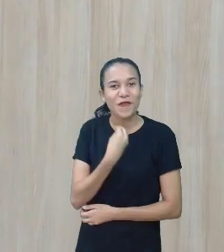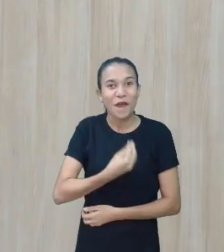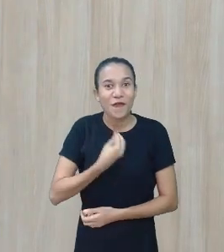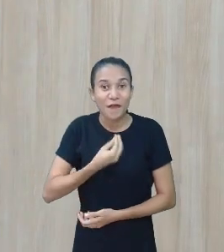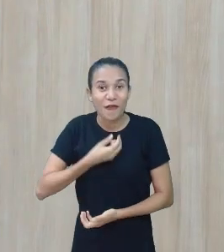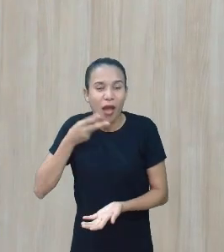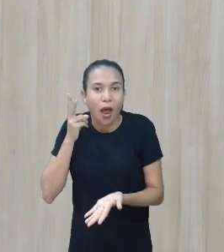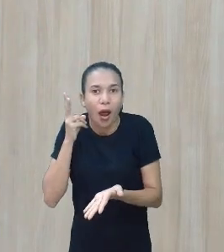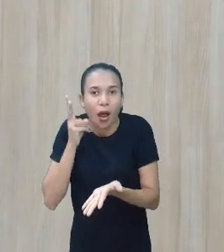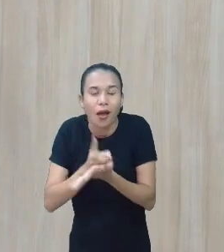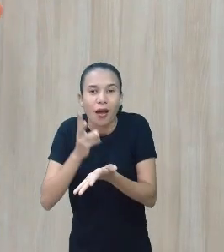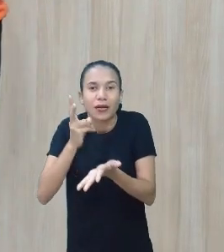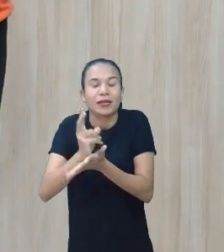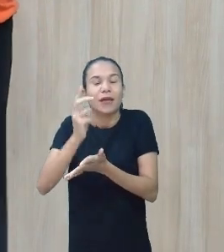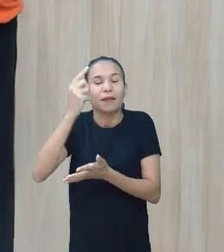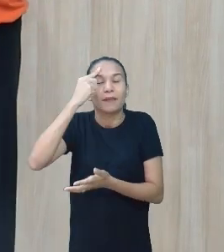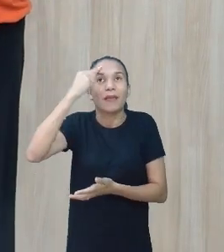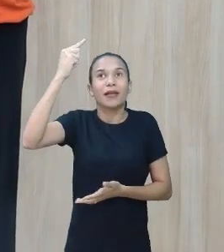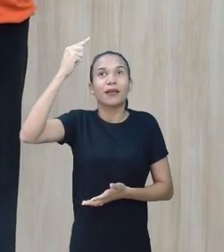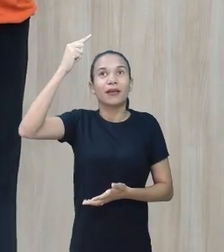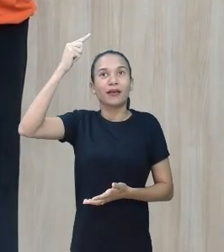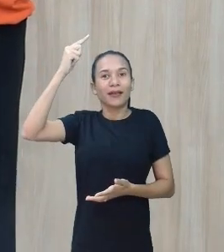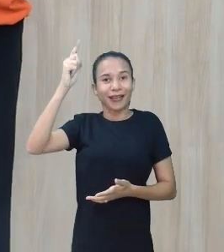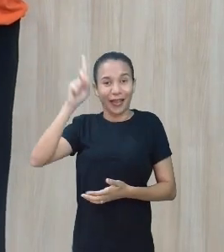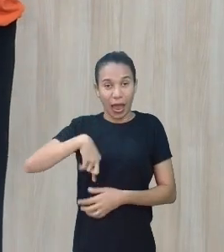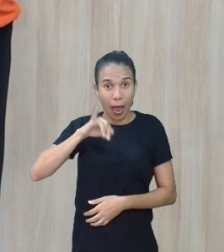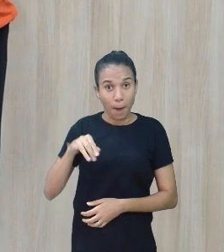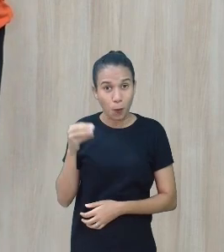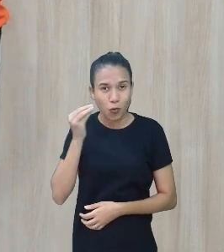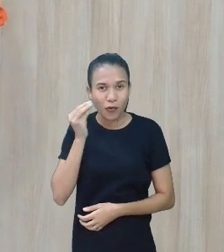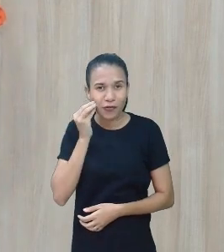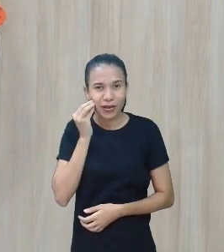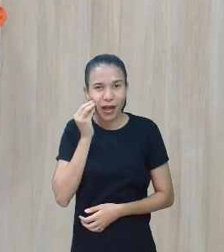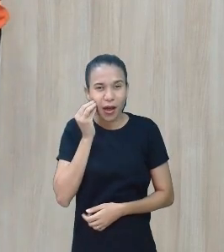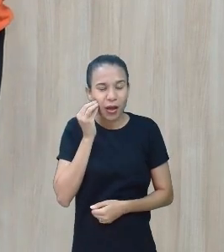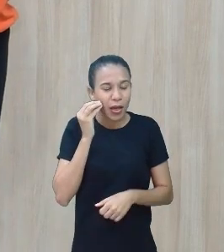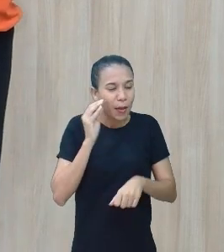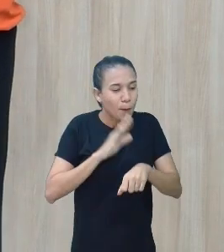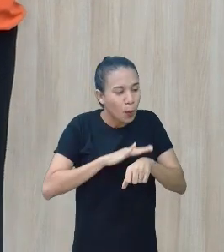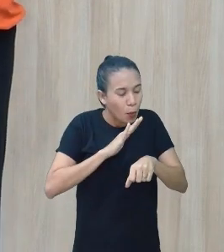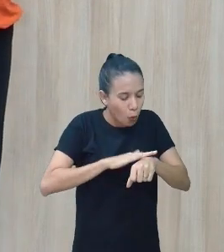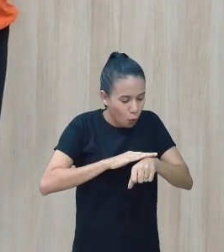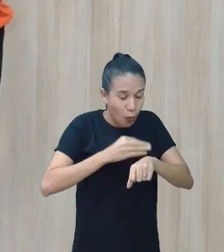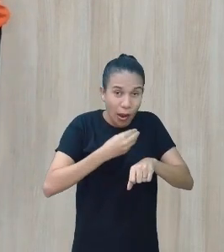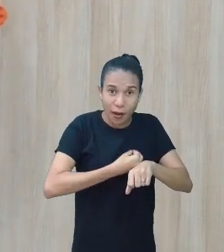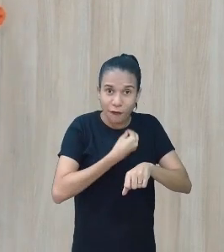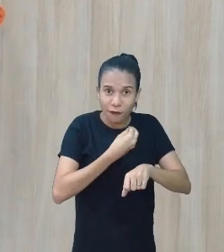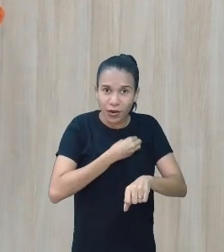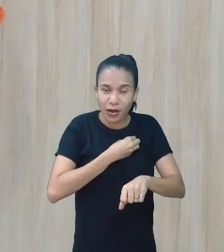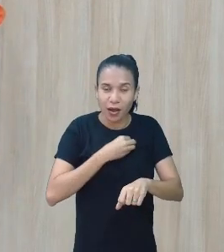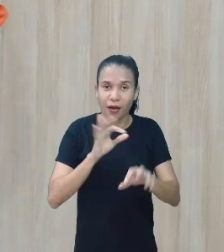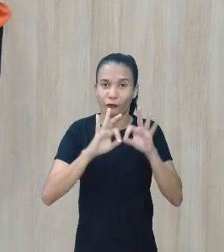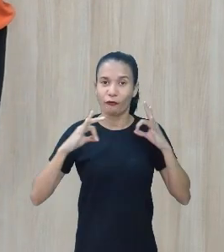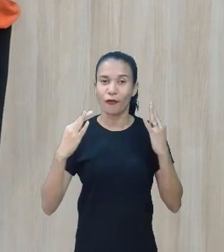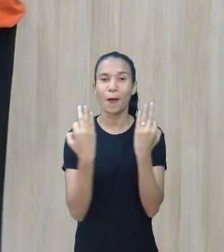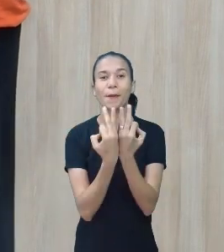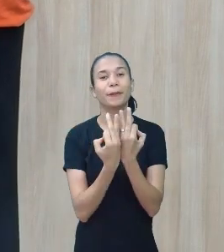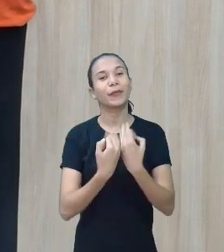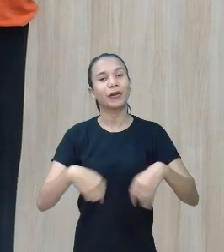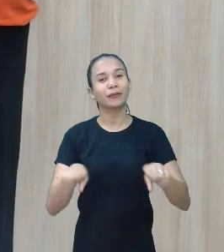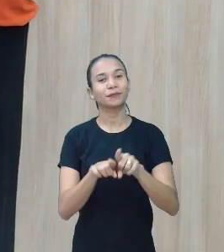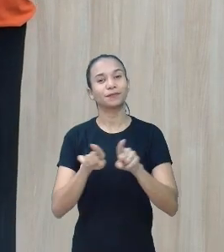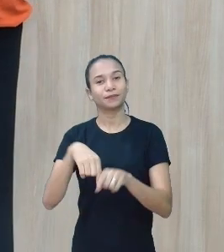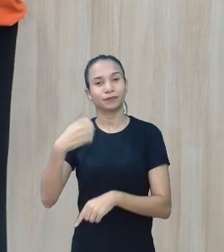segundo como nunca mais. É a gente aproveitar cada instante da nossa vida, da nossa família, dos